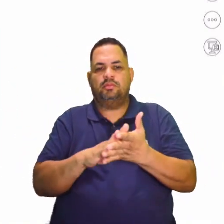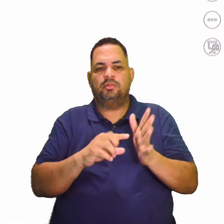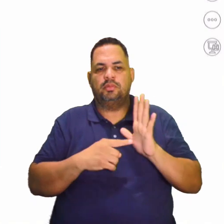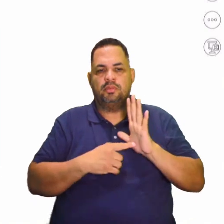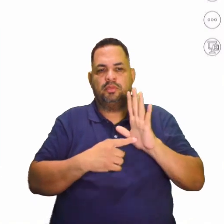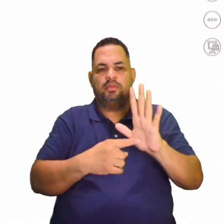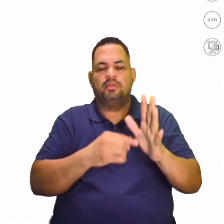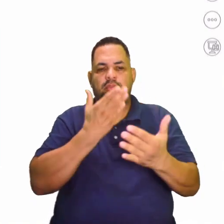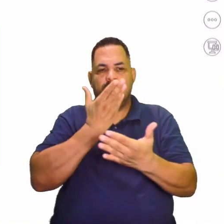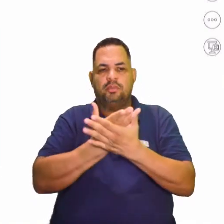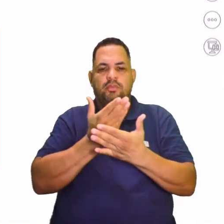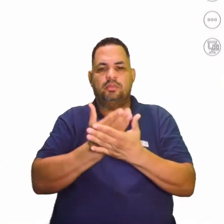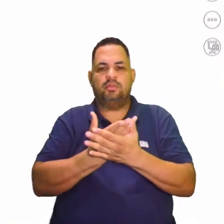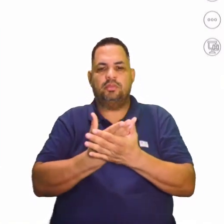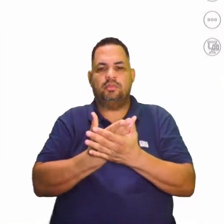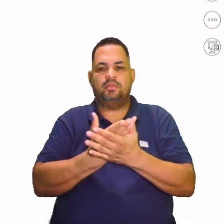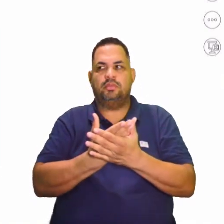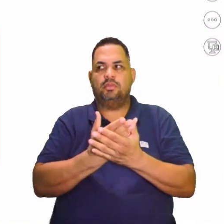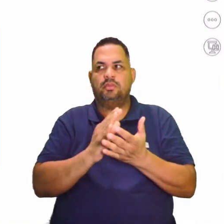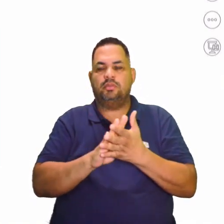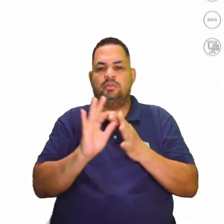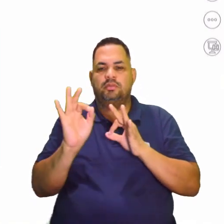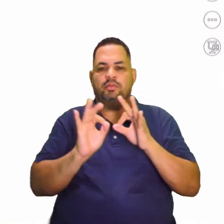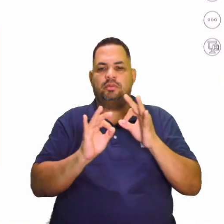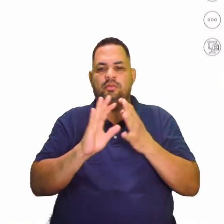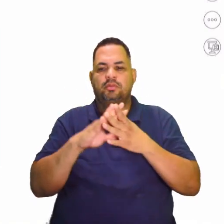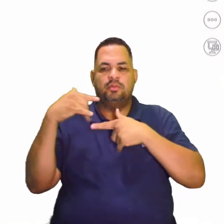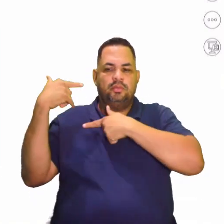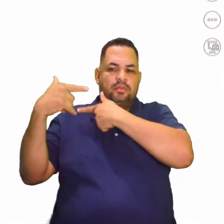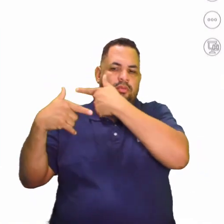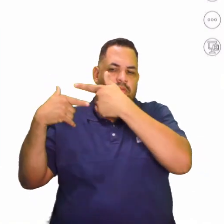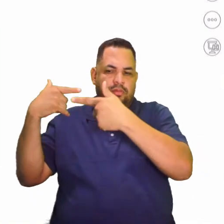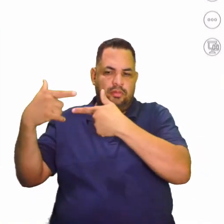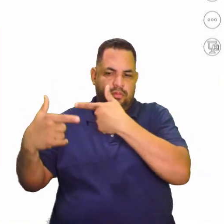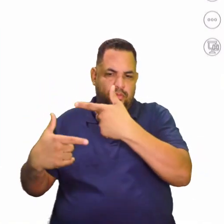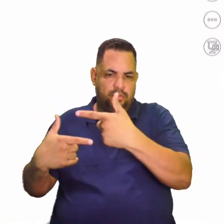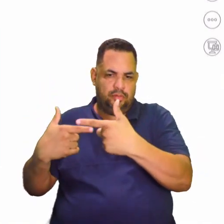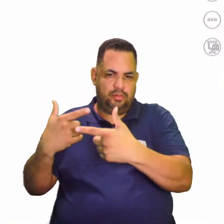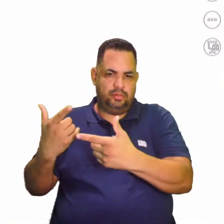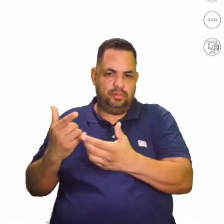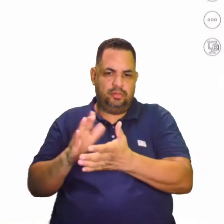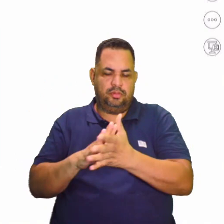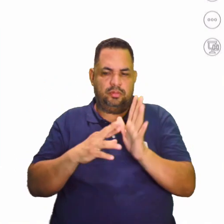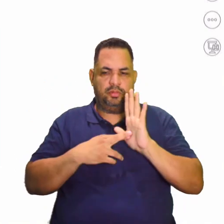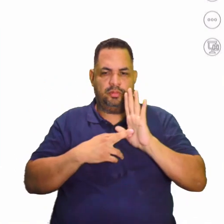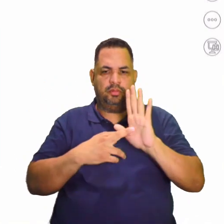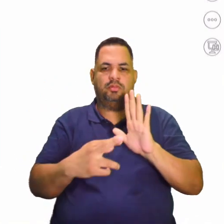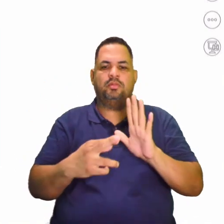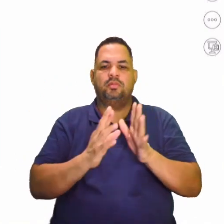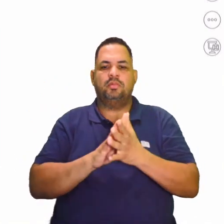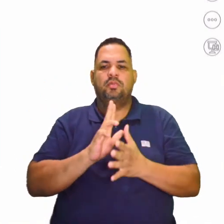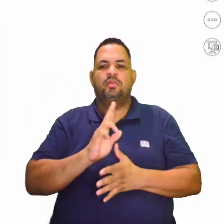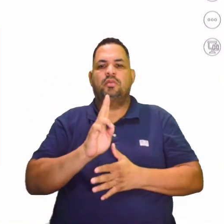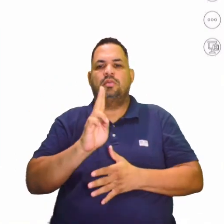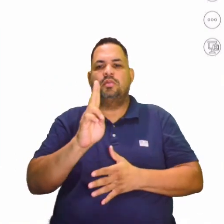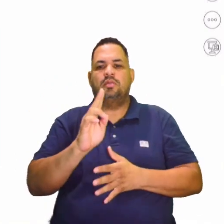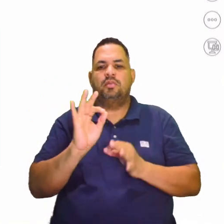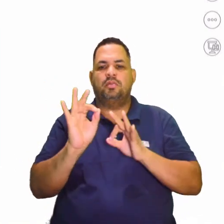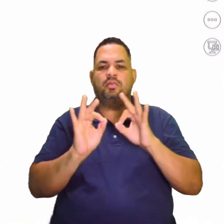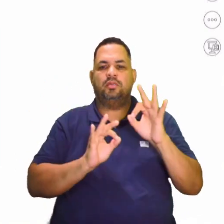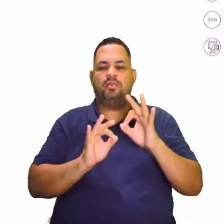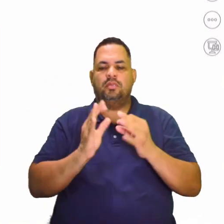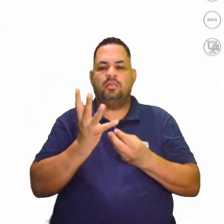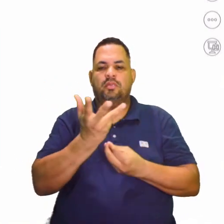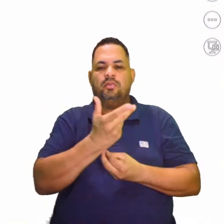muito durante a aula que a arte medieval era uma tradição de representar sempre